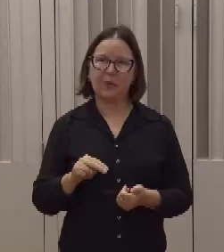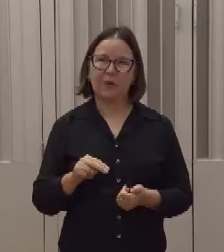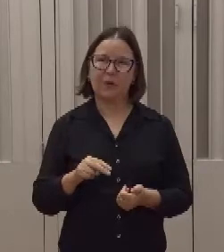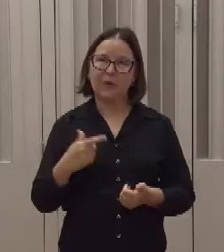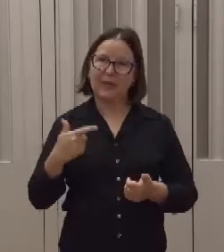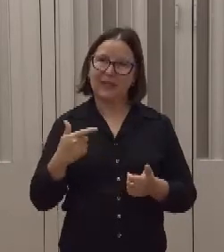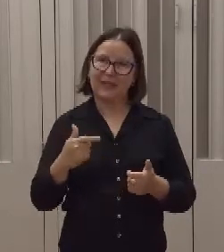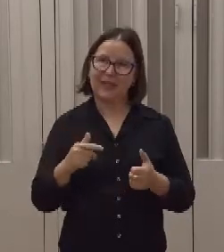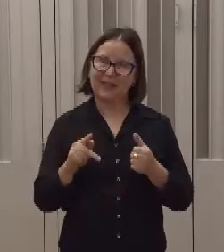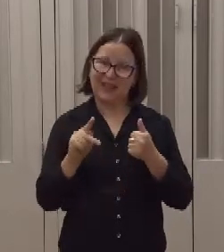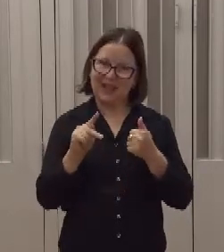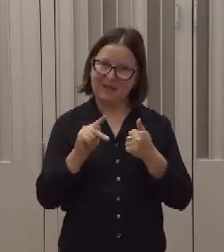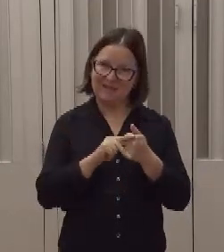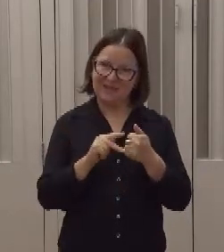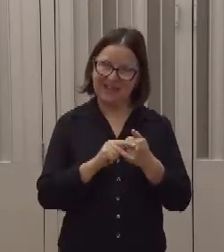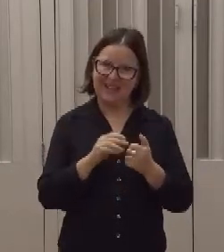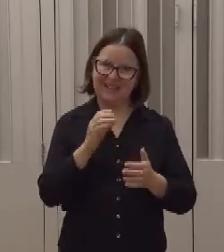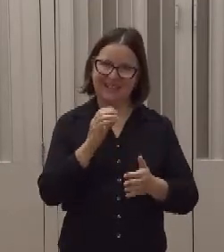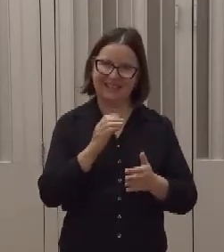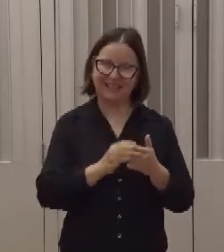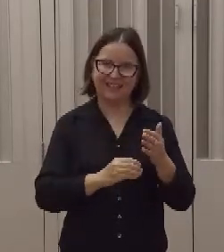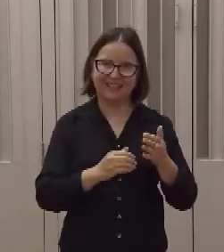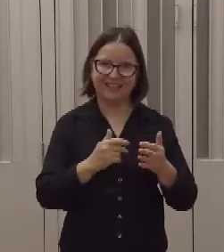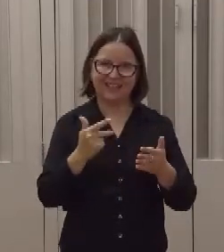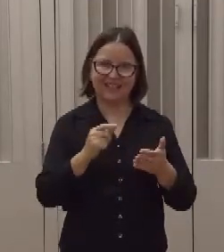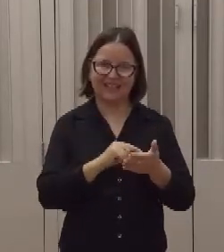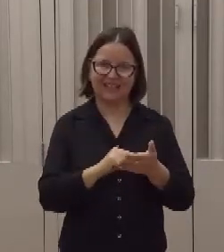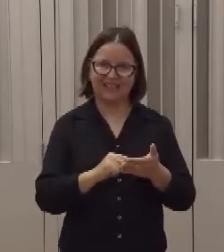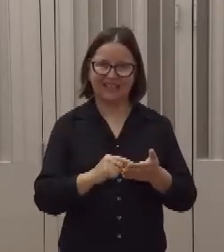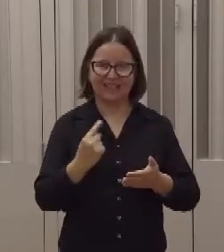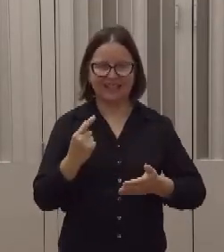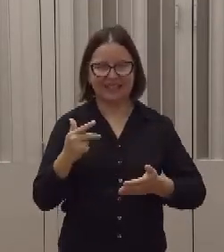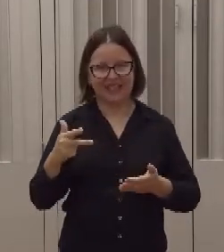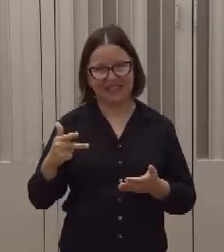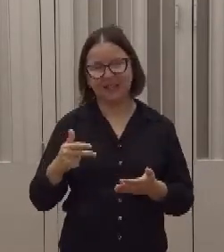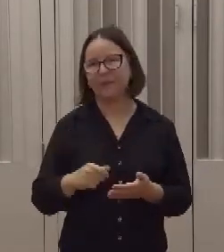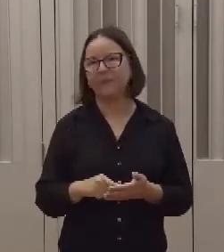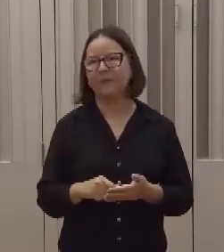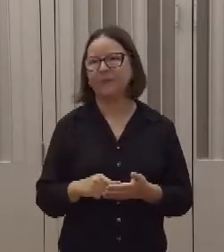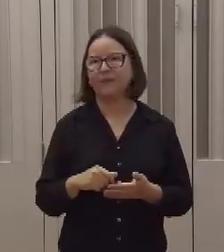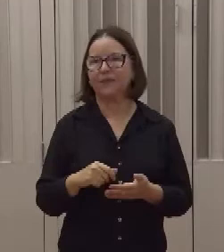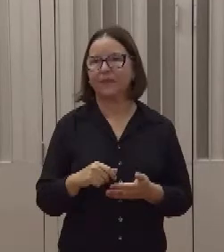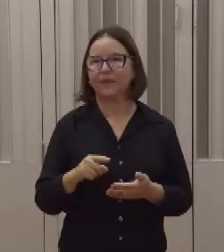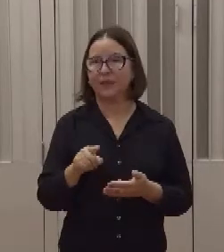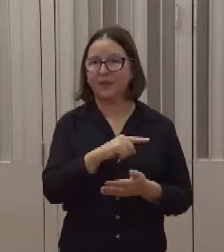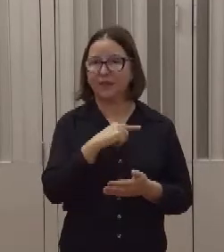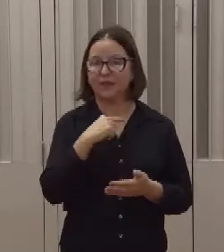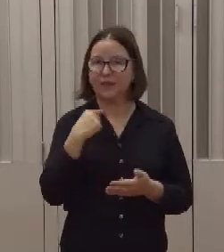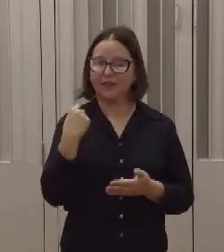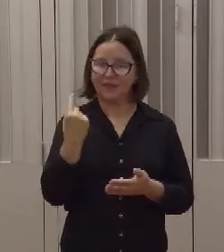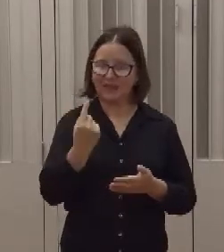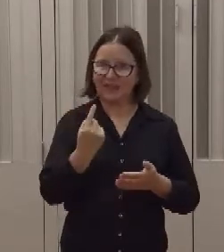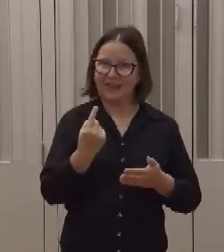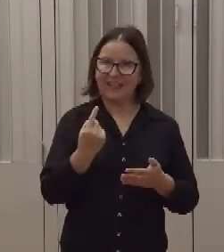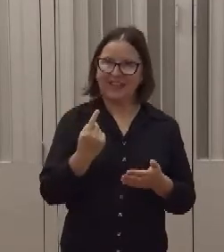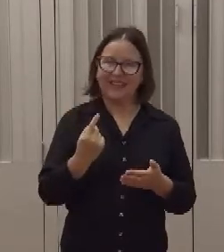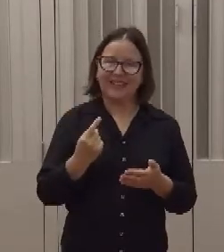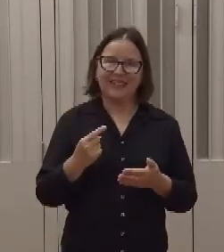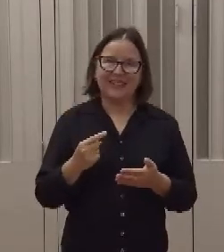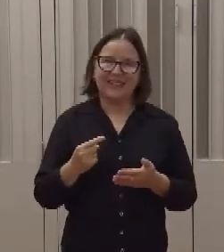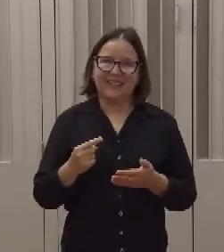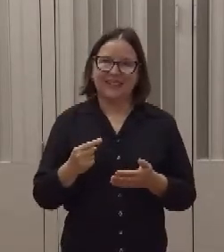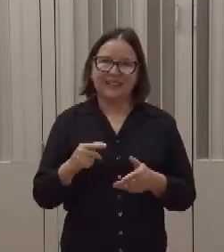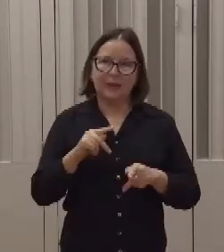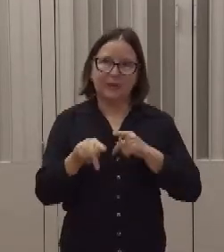Somos o povo de uma nova criação, tão palpável quanto as marcas da cruz, e da qual Jesus é o